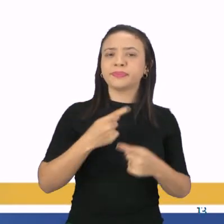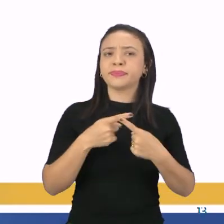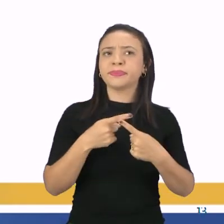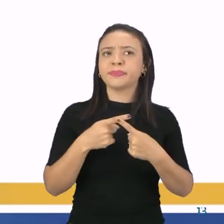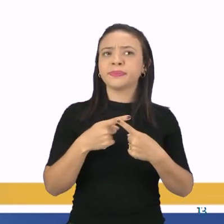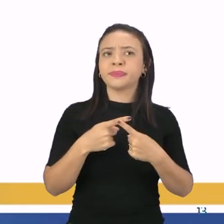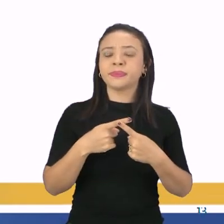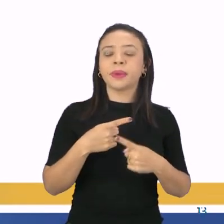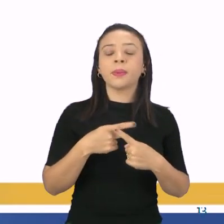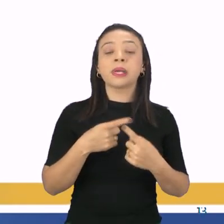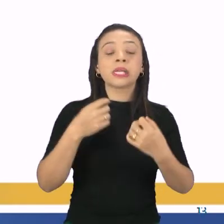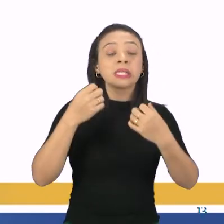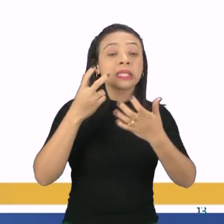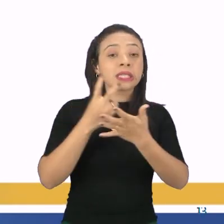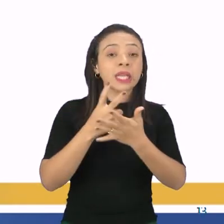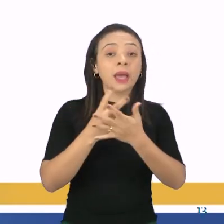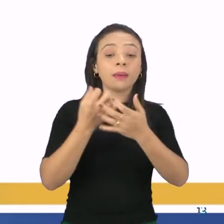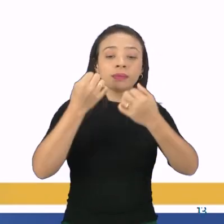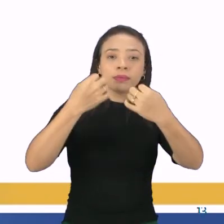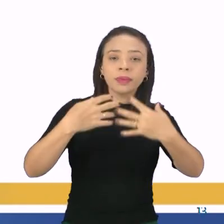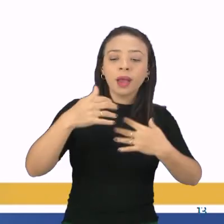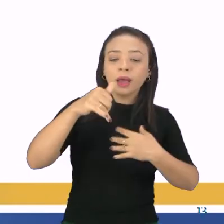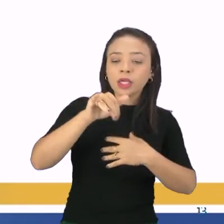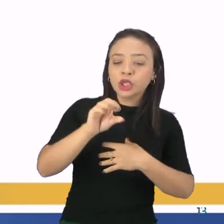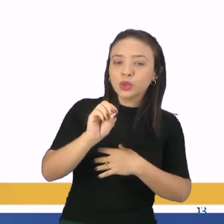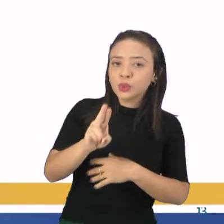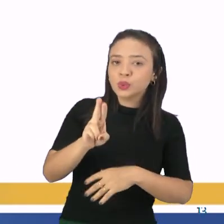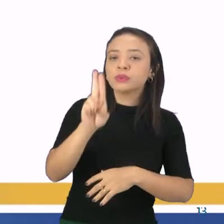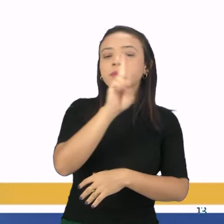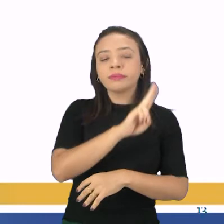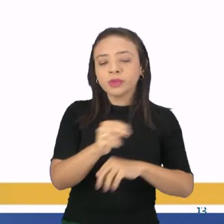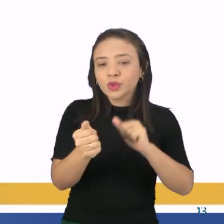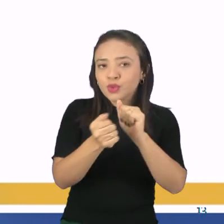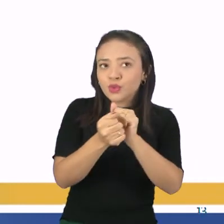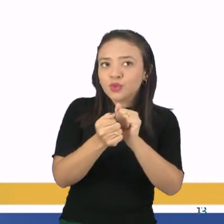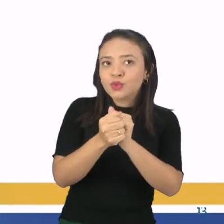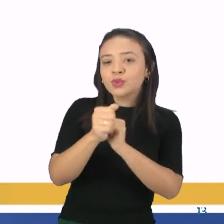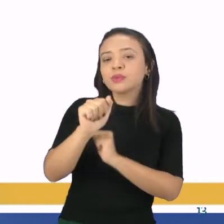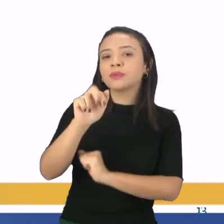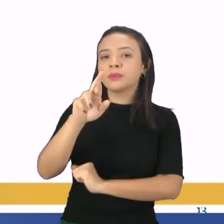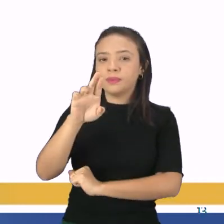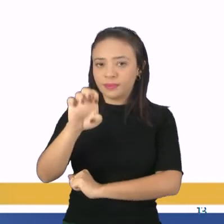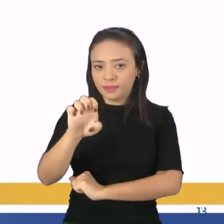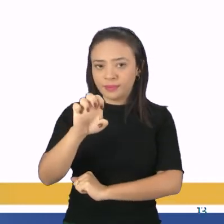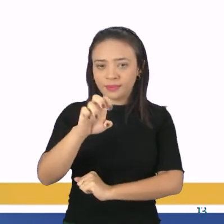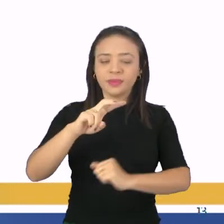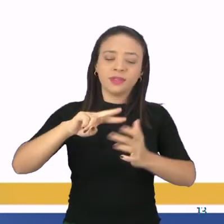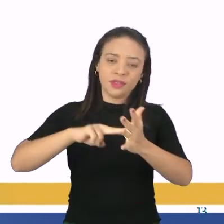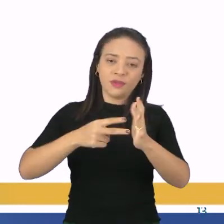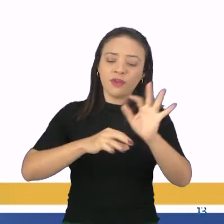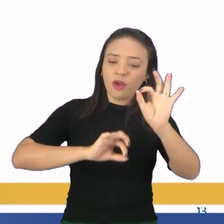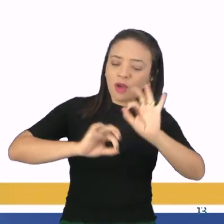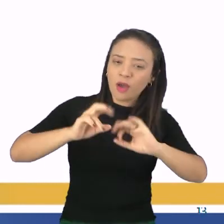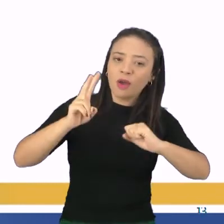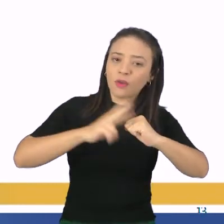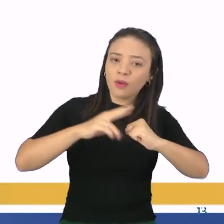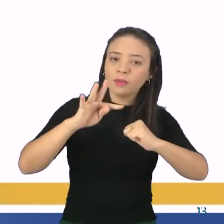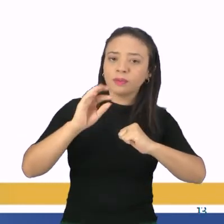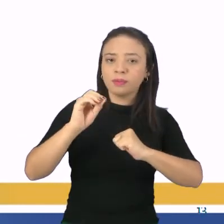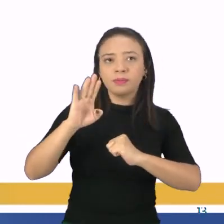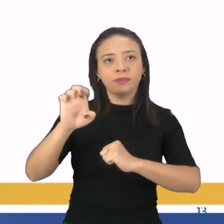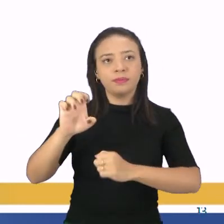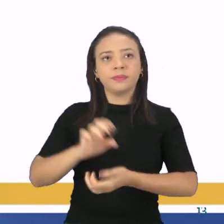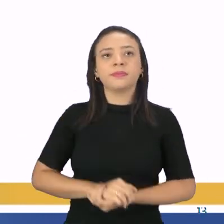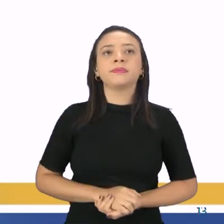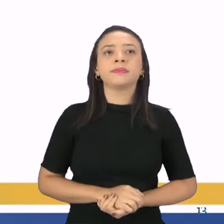quê? Sempre que falamos de you, vamos usar o are como conjugação do verbo to be. Então, nós já sabemos que no primeiro espaço